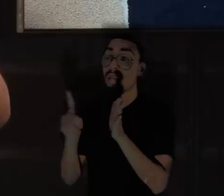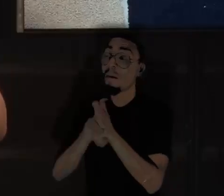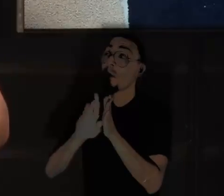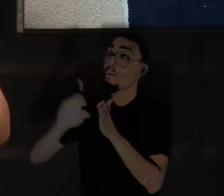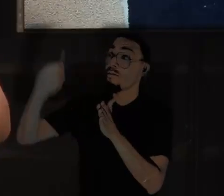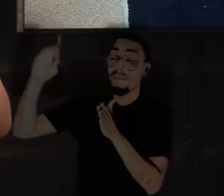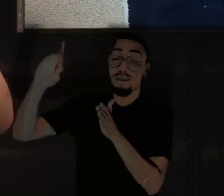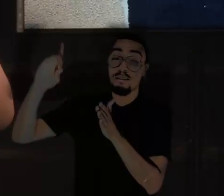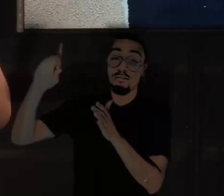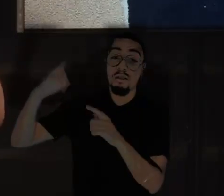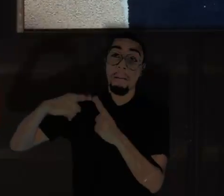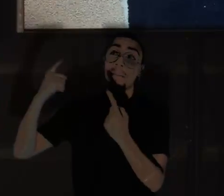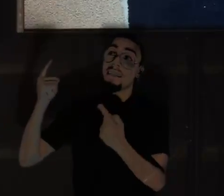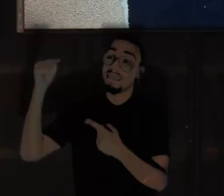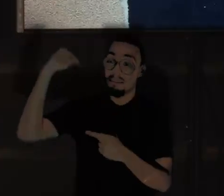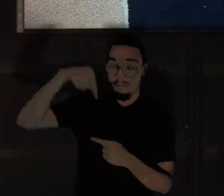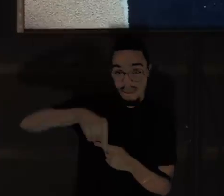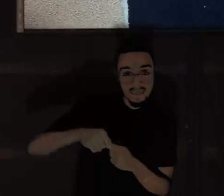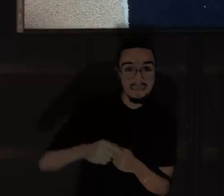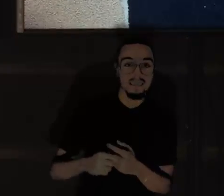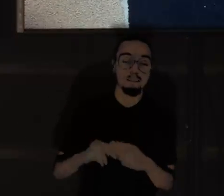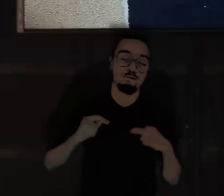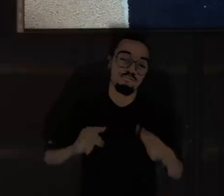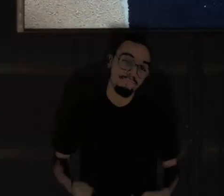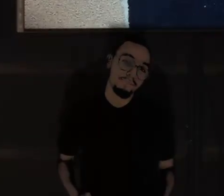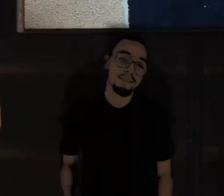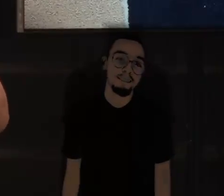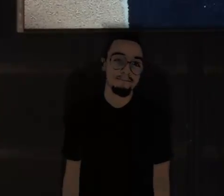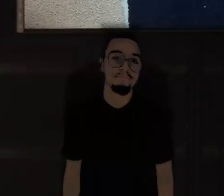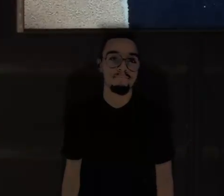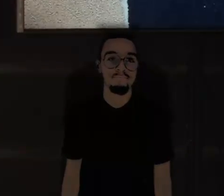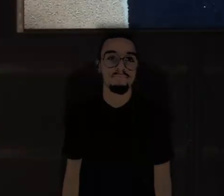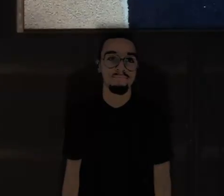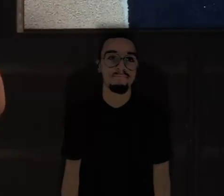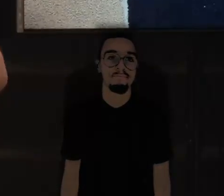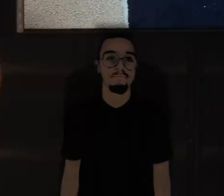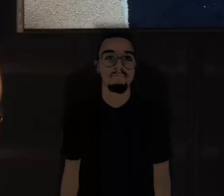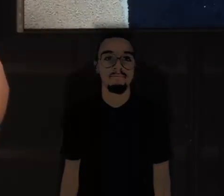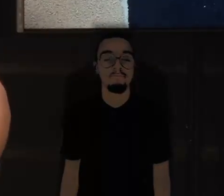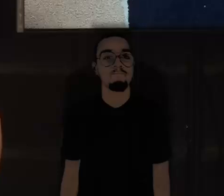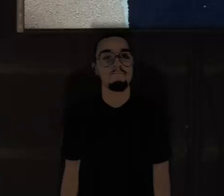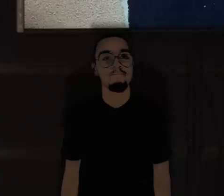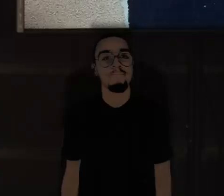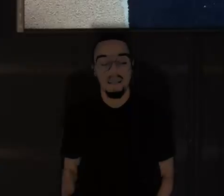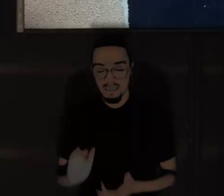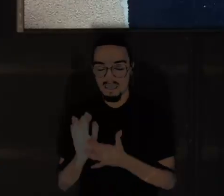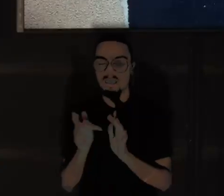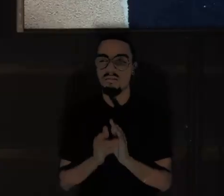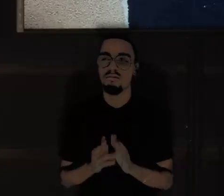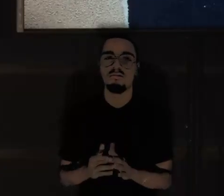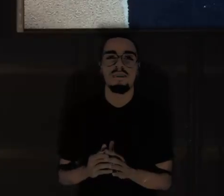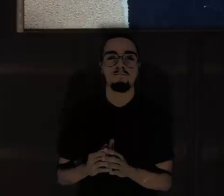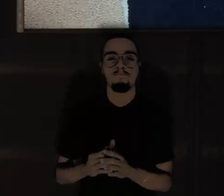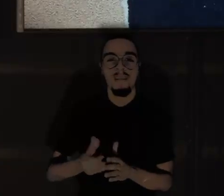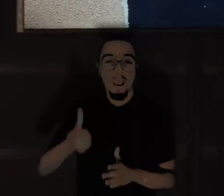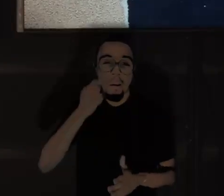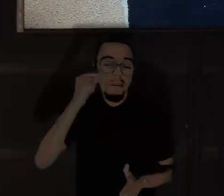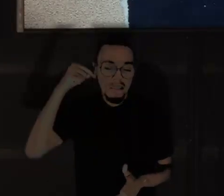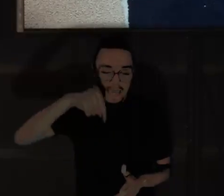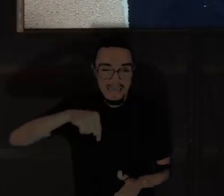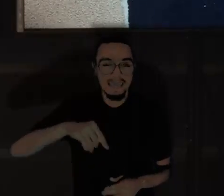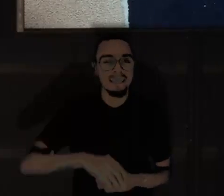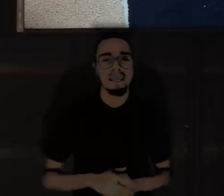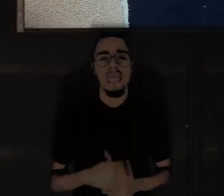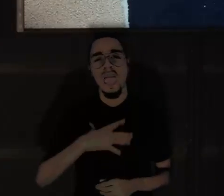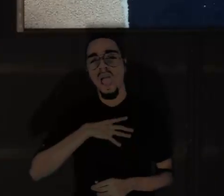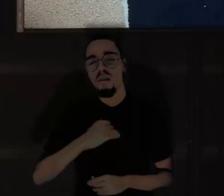Quem é Jesus? É o Cristo ungido, o Emmanuel, o Deus presente, o Filho de Davi, o Filho